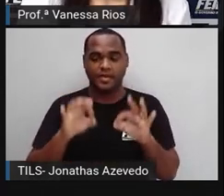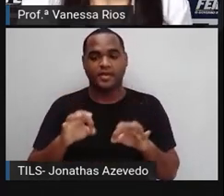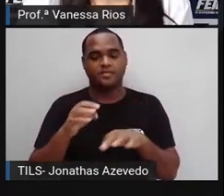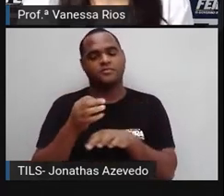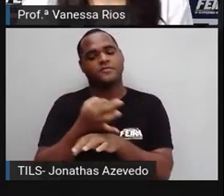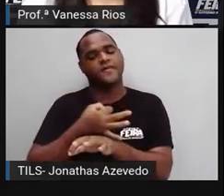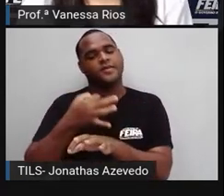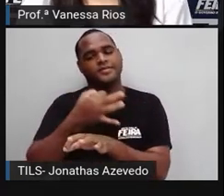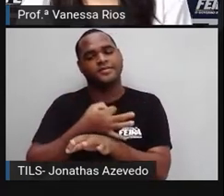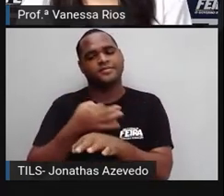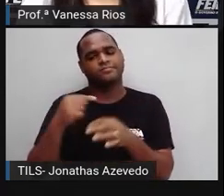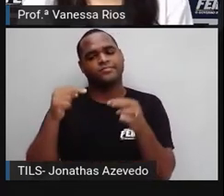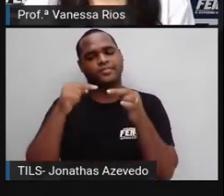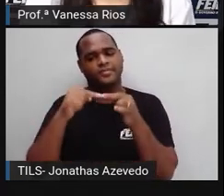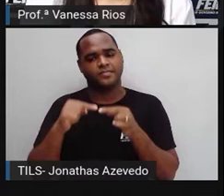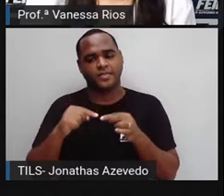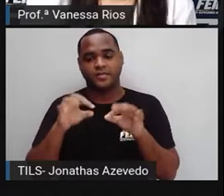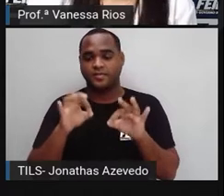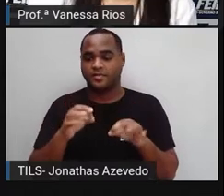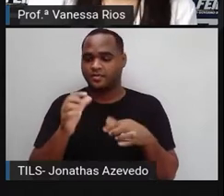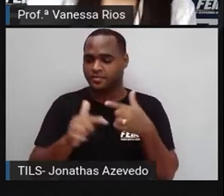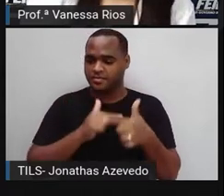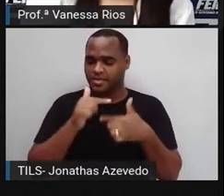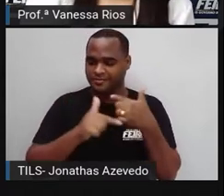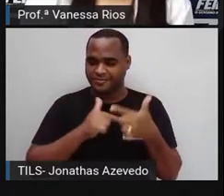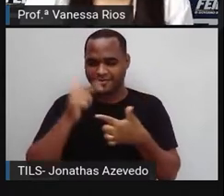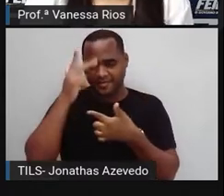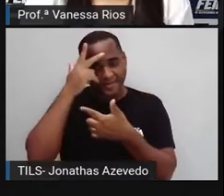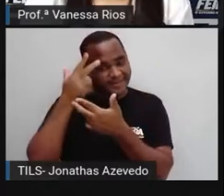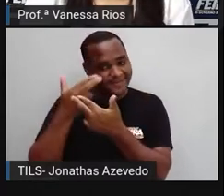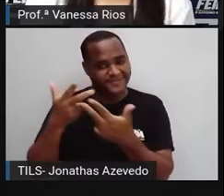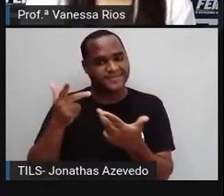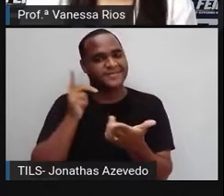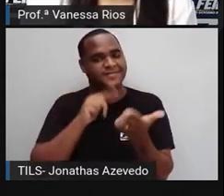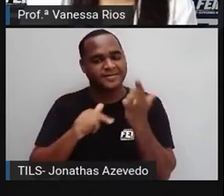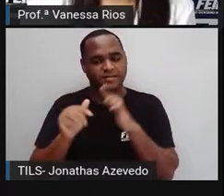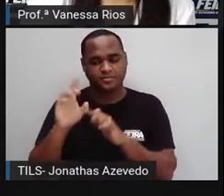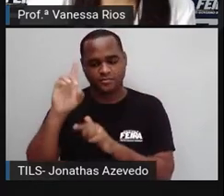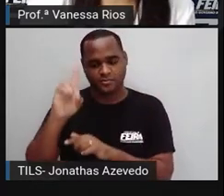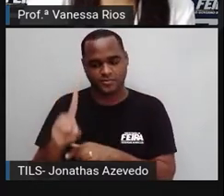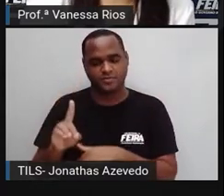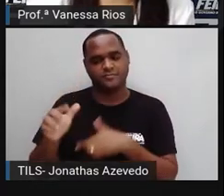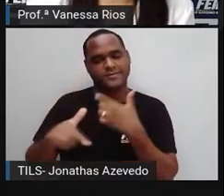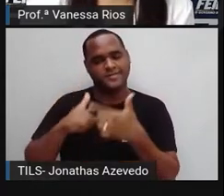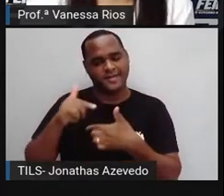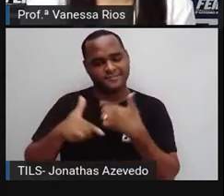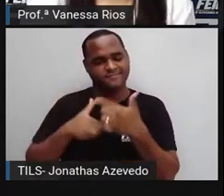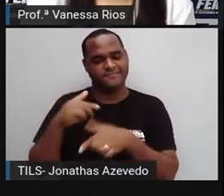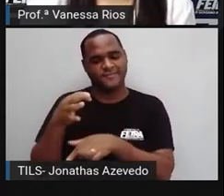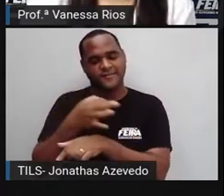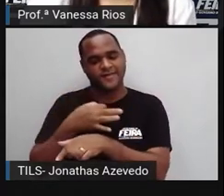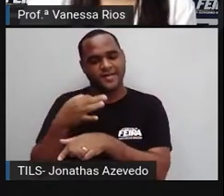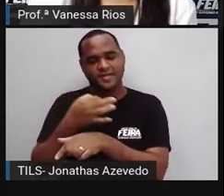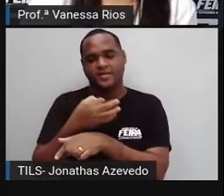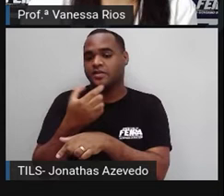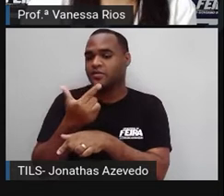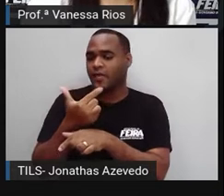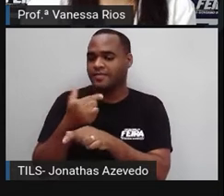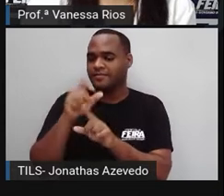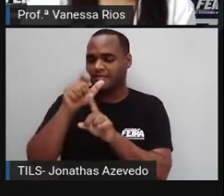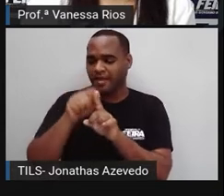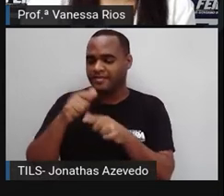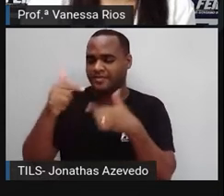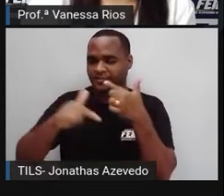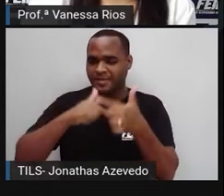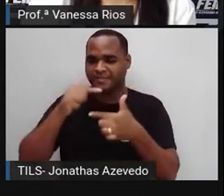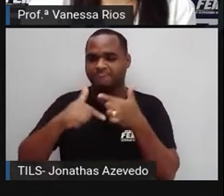férias, vai servir aí tanto para os trabalhadores, né, sendo um direito do trabalhador, após 12 meses de